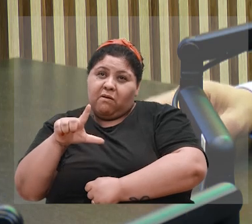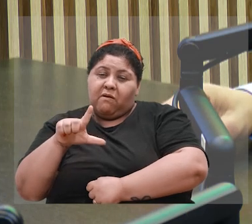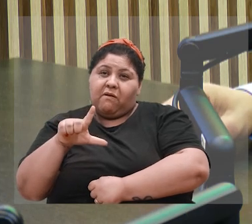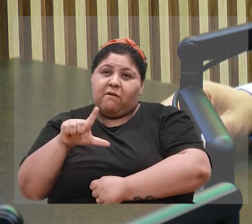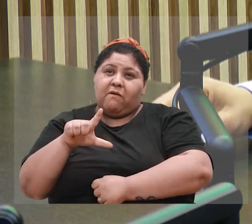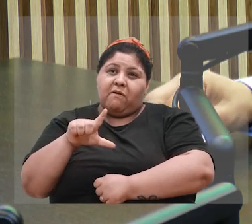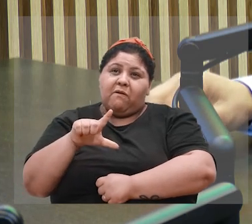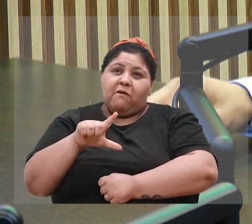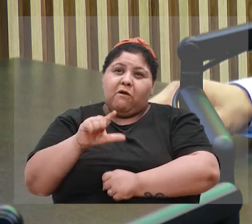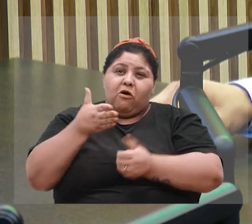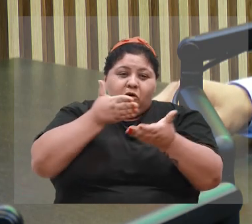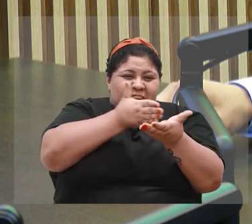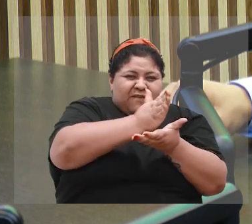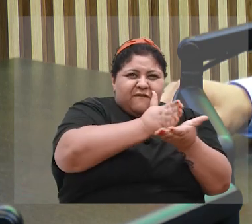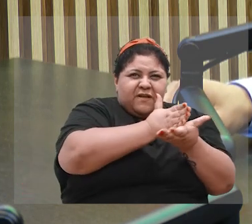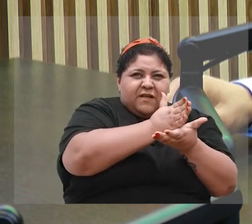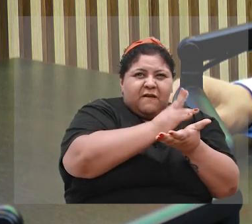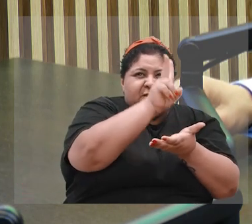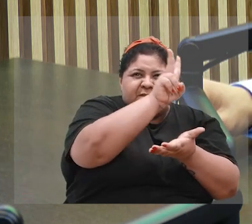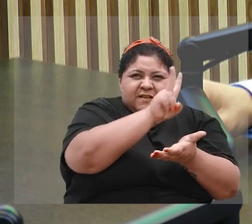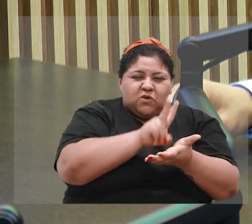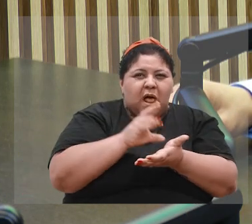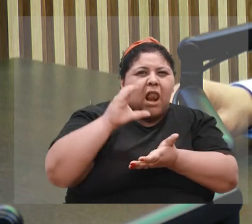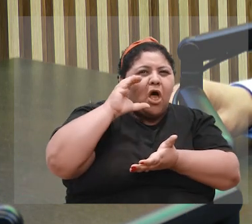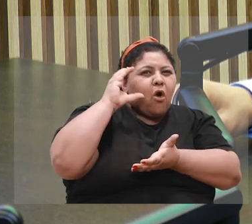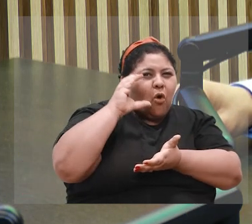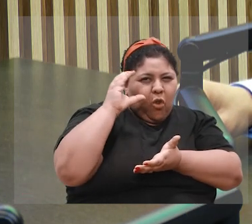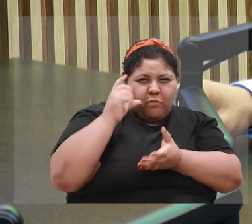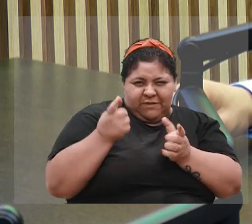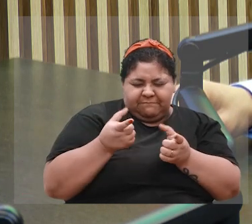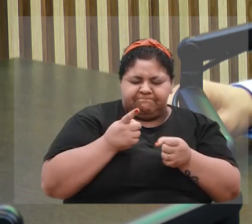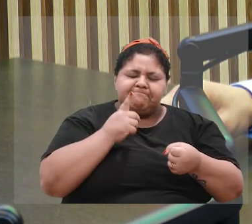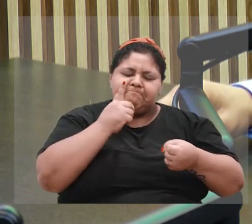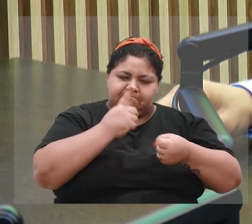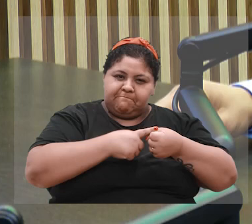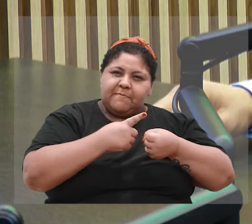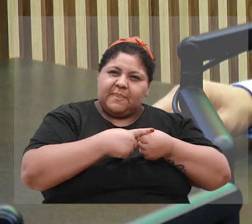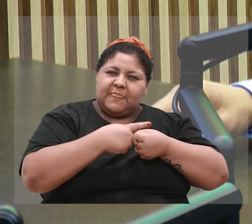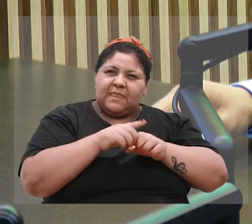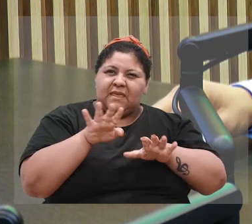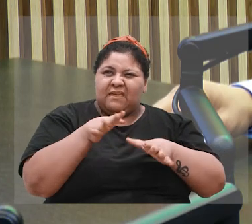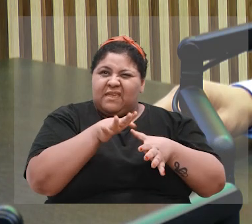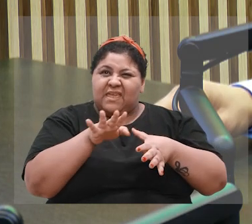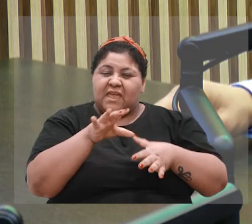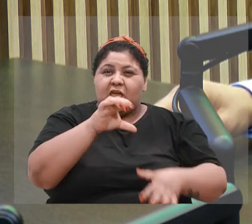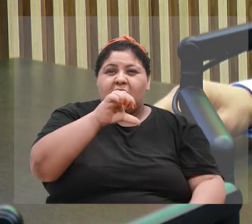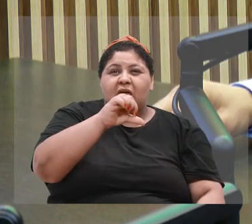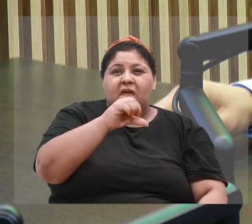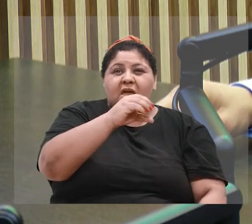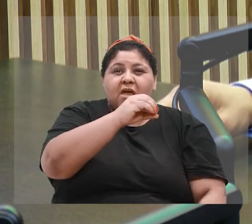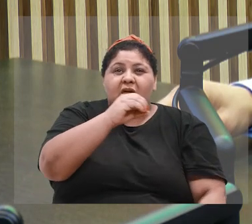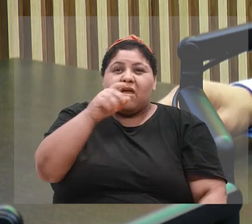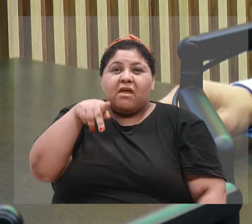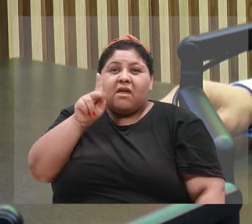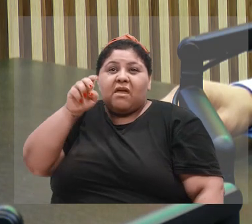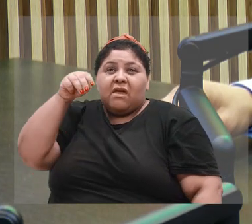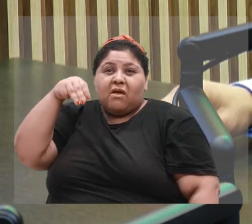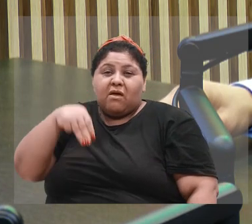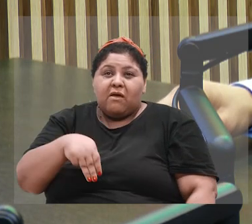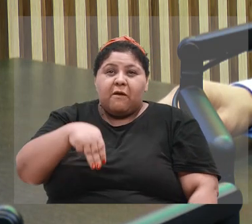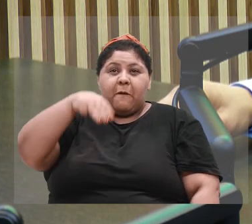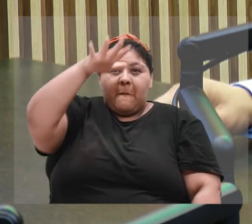Brasil, Venezuela e Colômbia. É uma cidade que ela fica a cerca de 900 quilômetros de